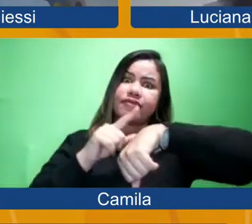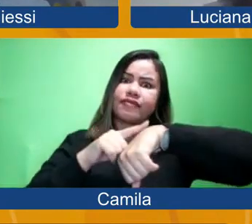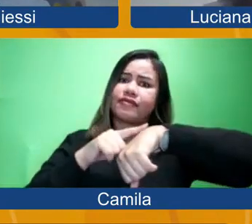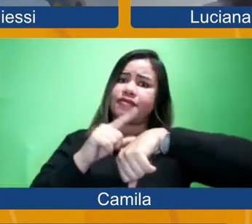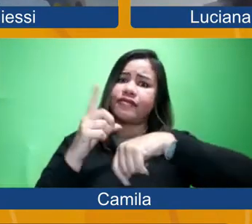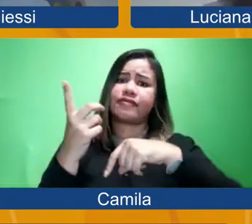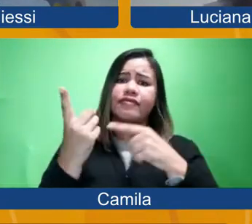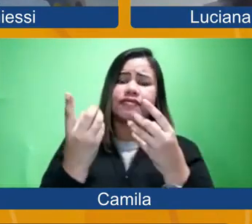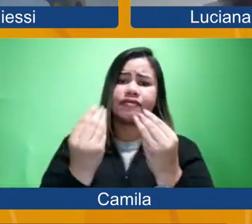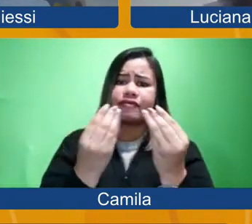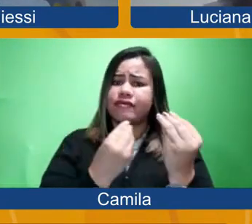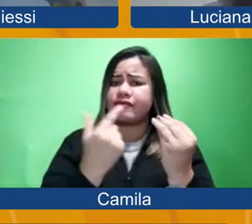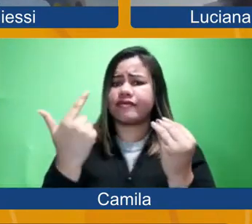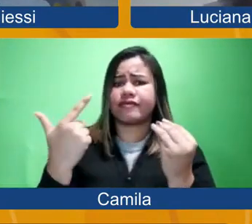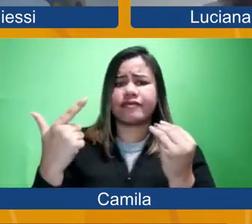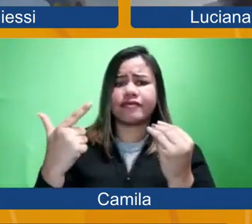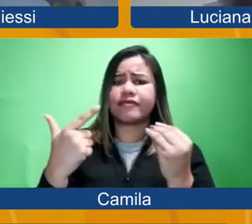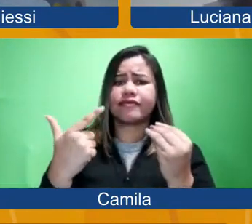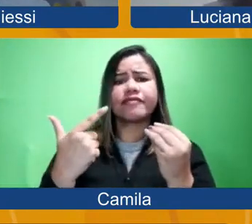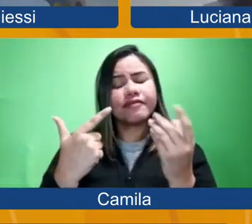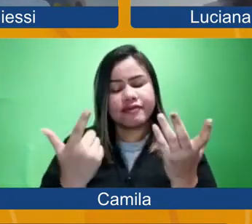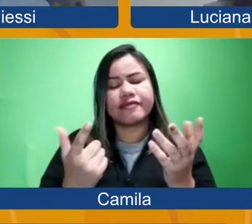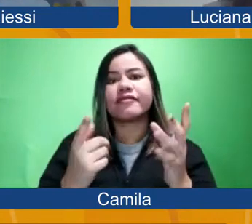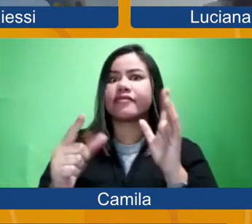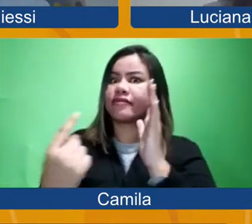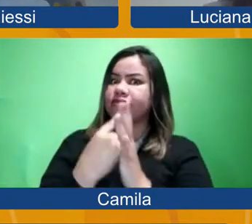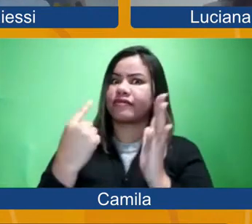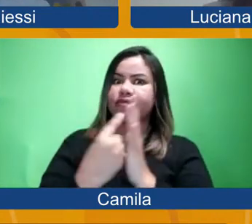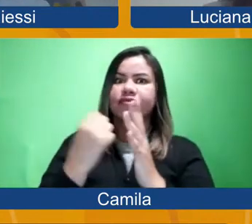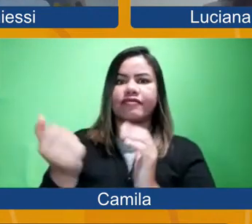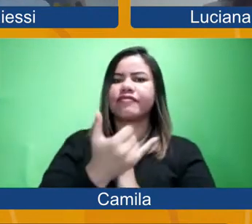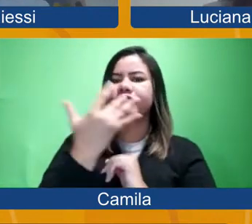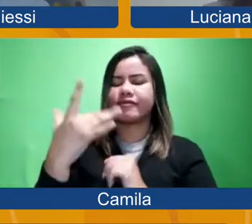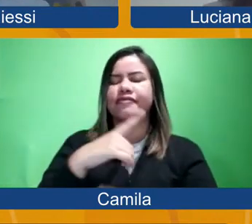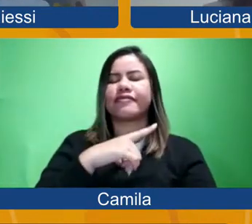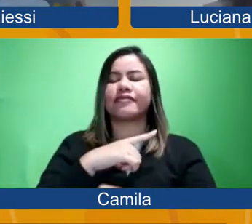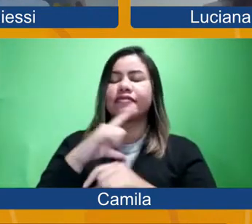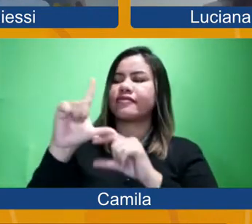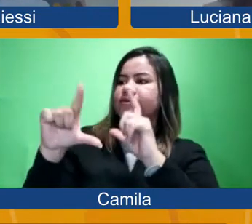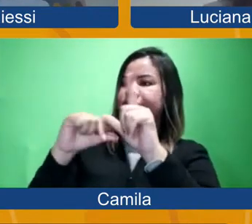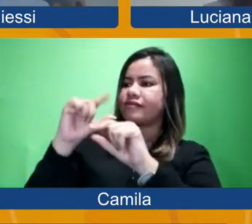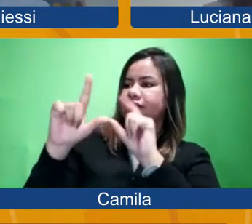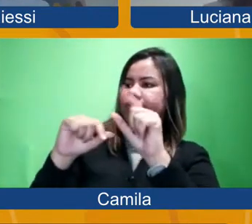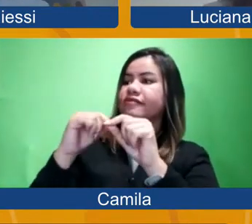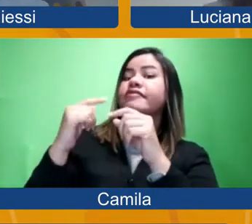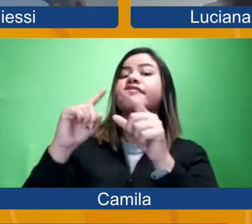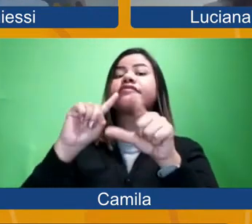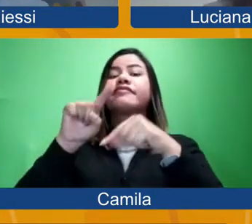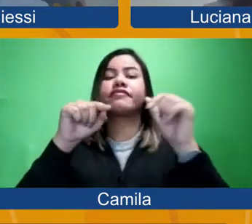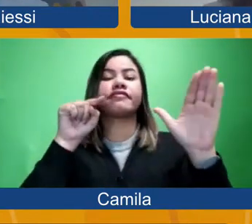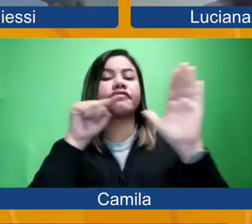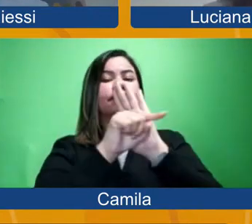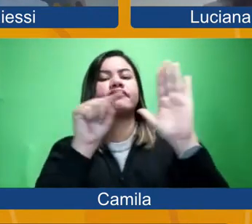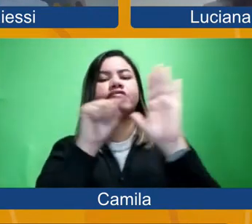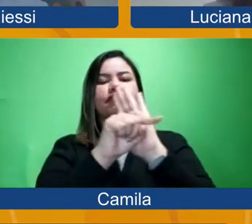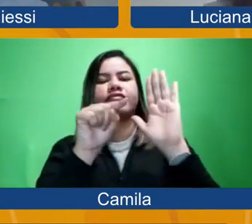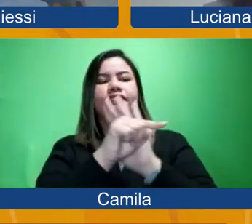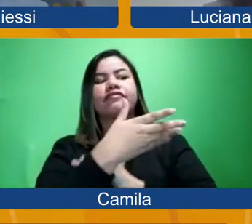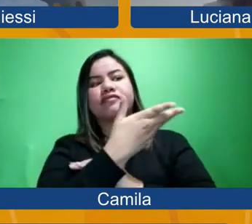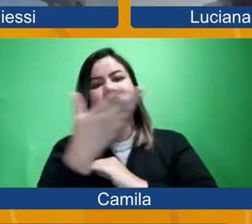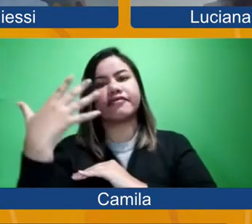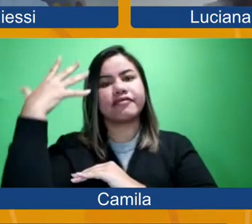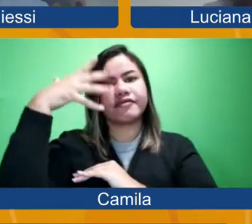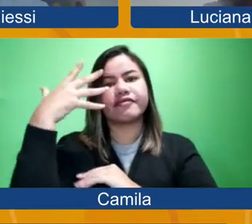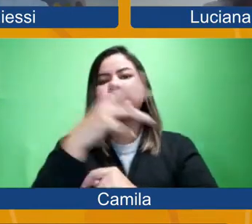as perguntas certamente serão muitas. Eu faço um agrupamento dessas perguntas e depois encaminho para os nossos palestrantes poderem responder. Tá